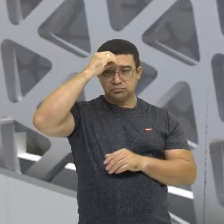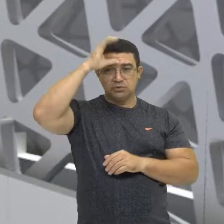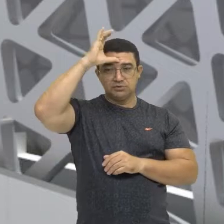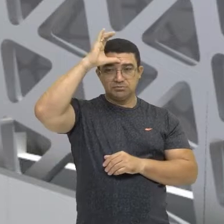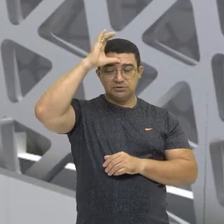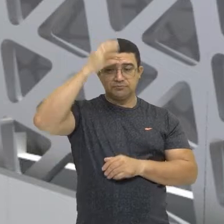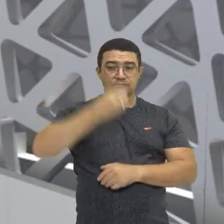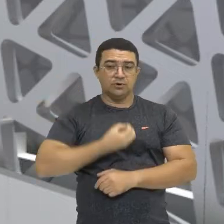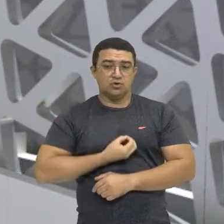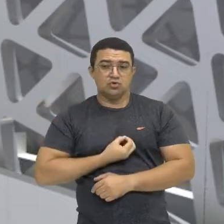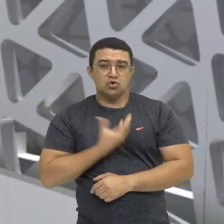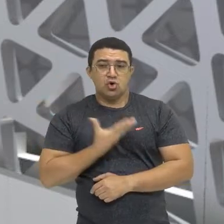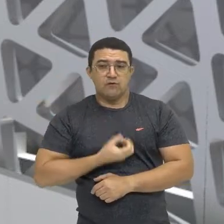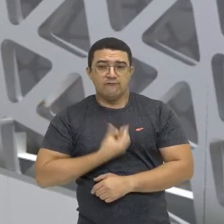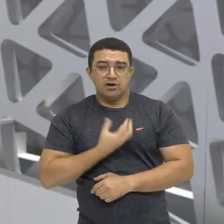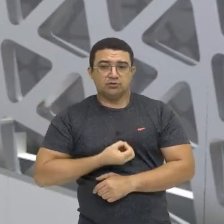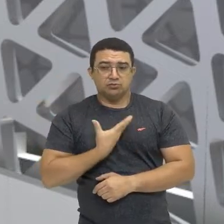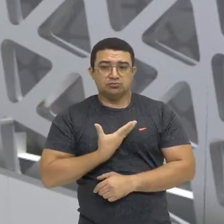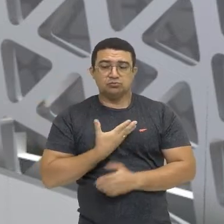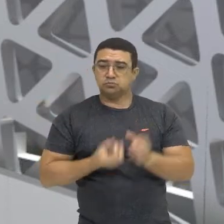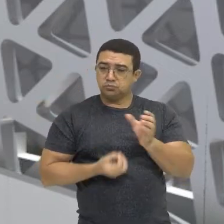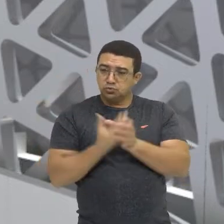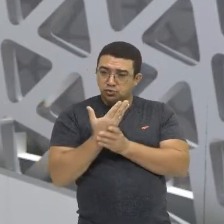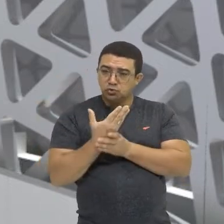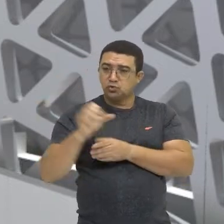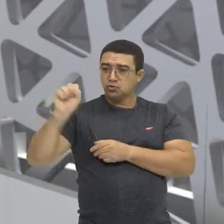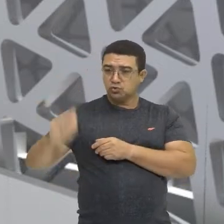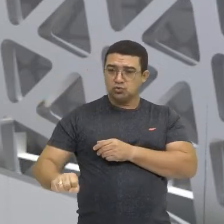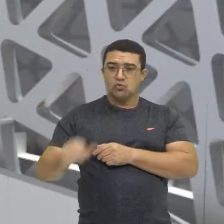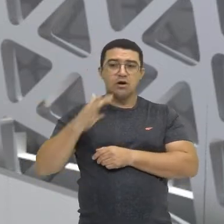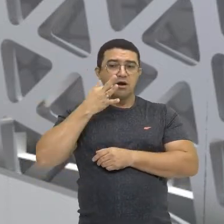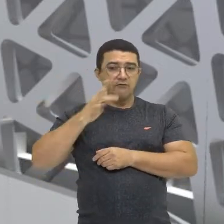o trovadorismo, que surge no sul da França,